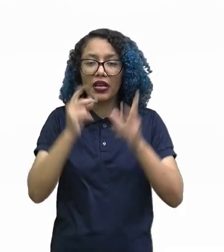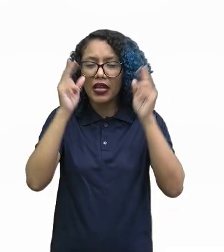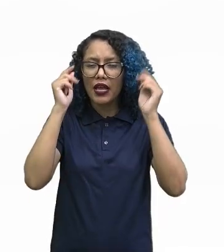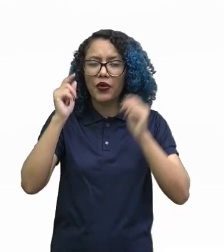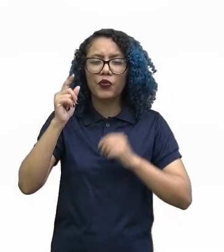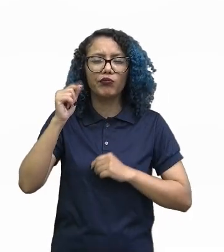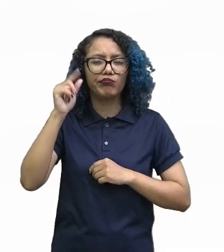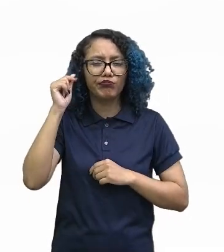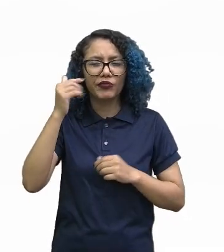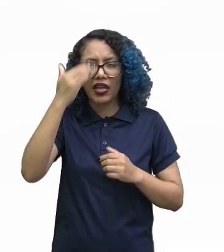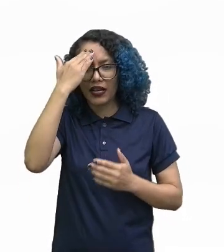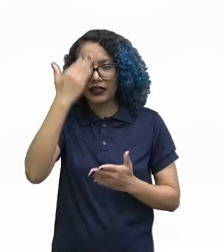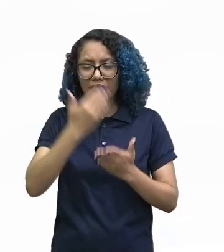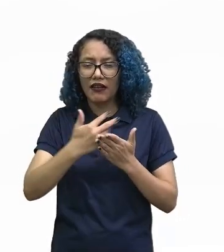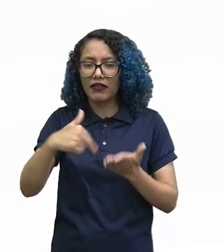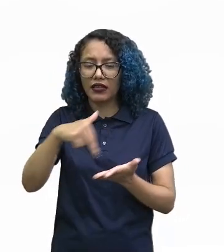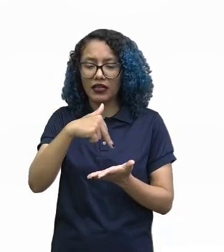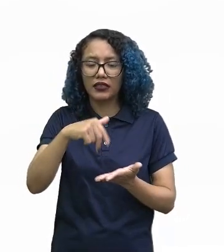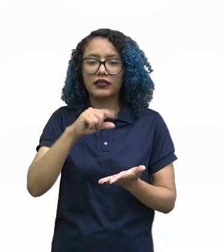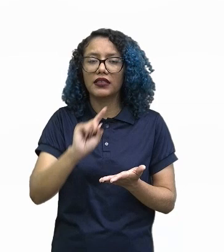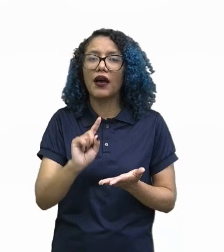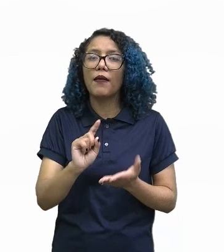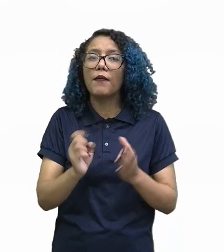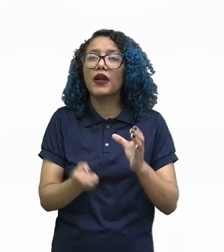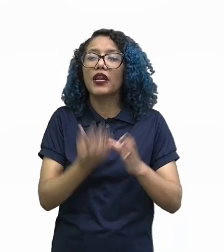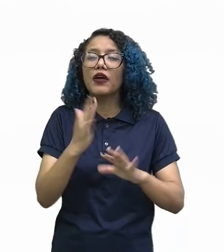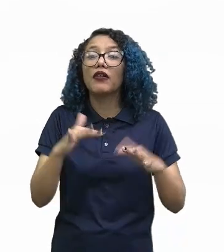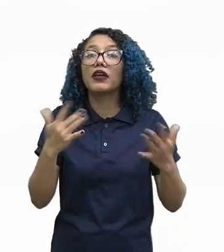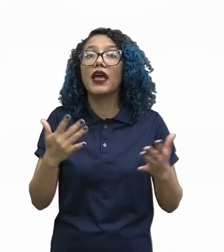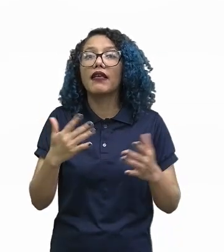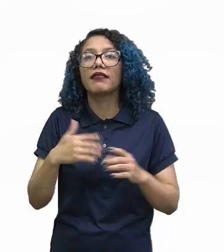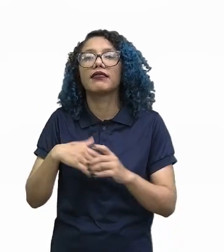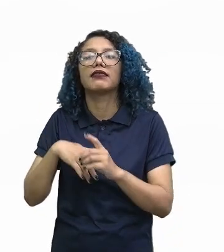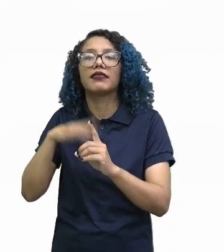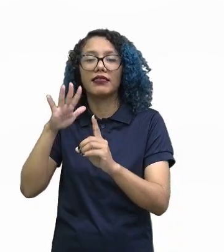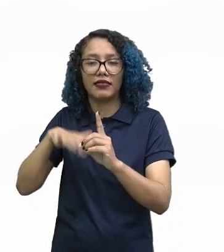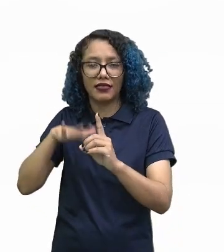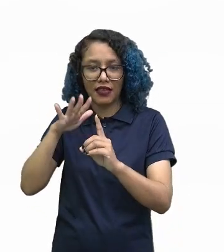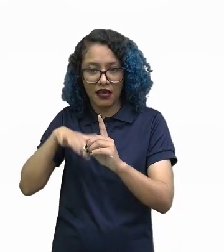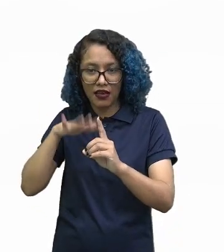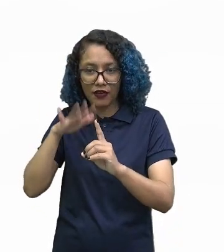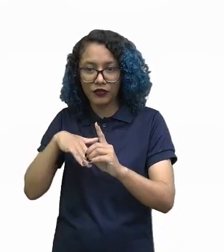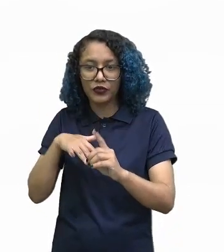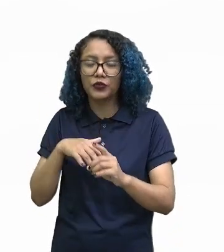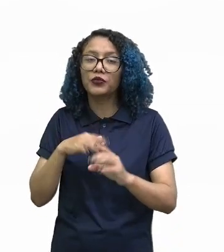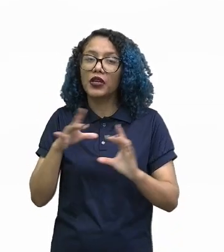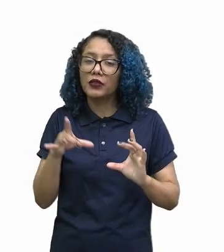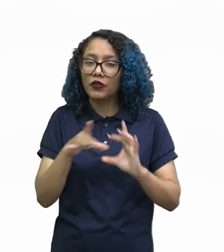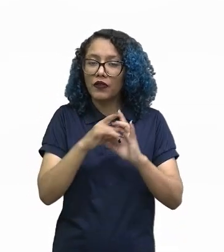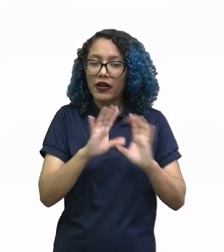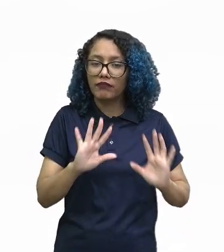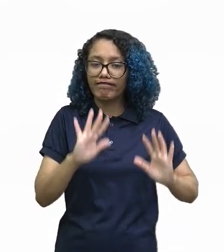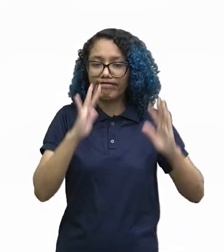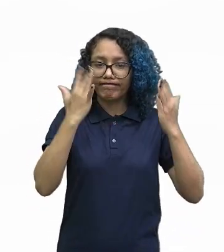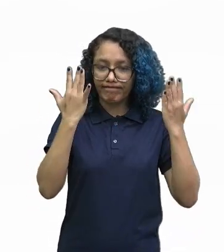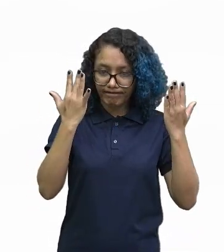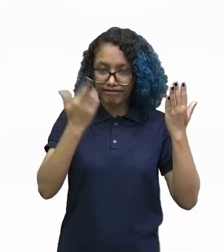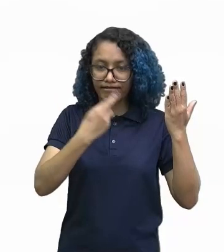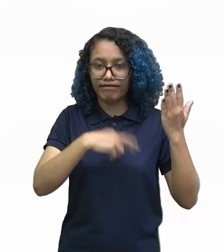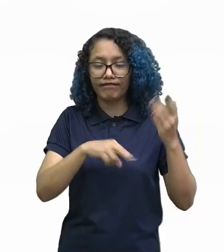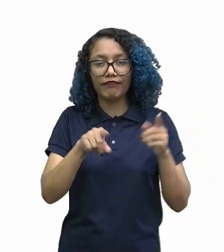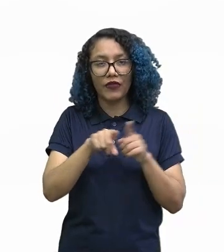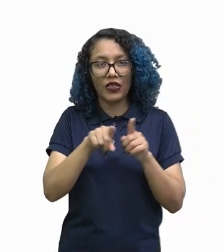dança foi inventada pelos deuses e, portanto, associavam isso com suas cerimônias religiosas e de culto.